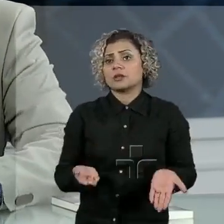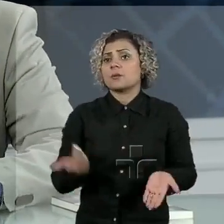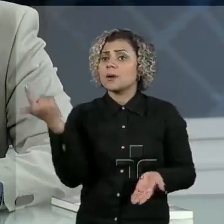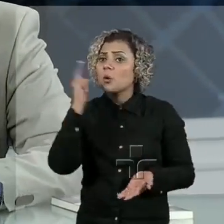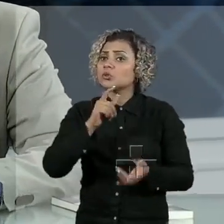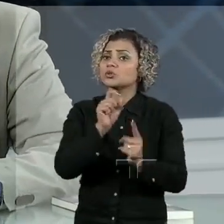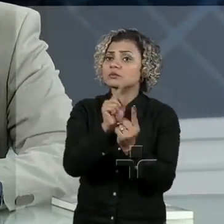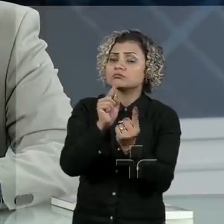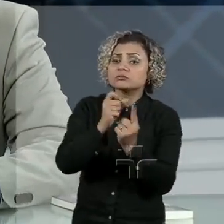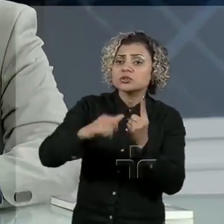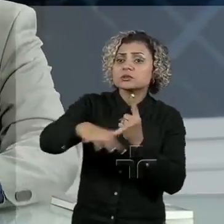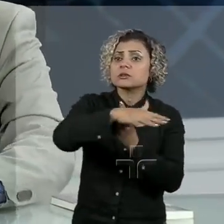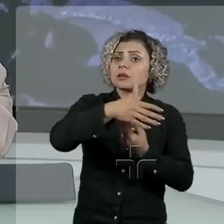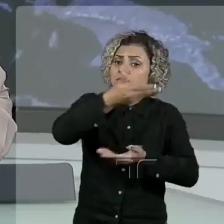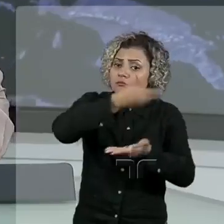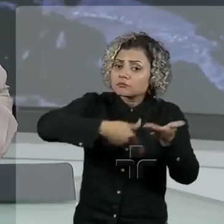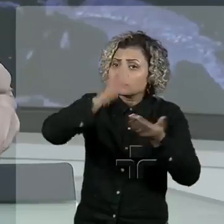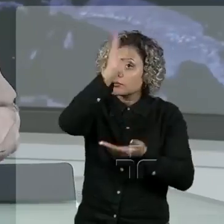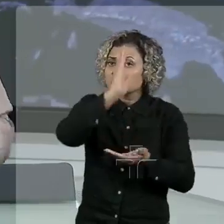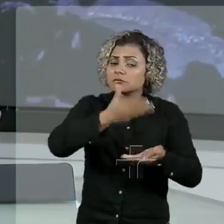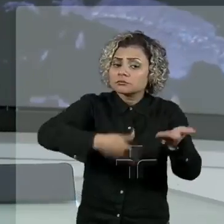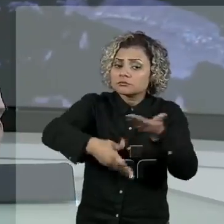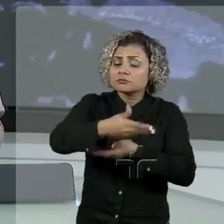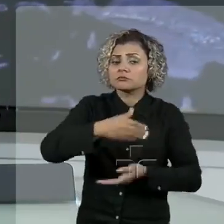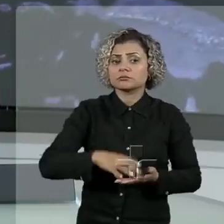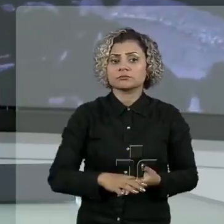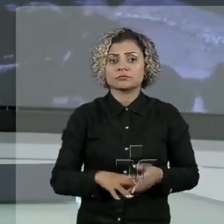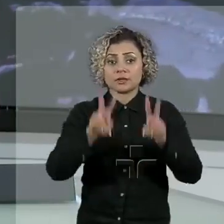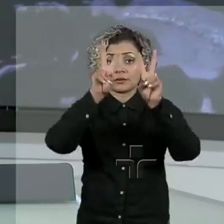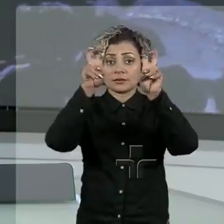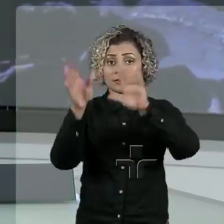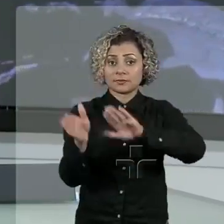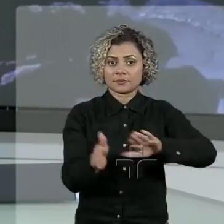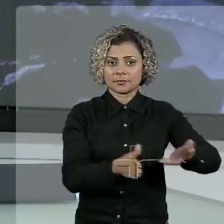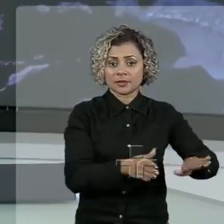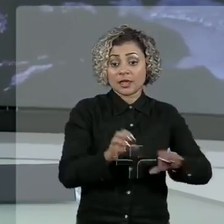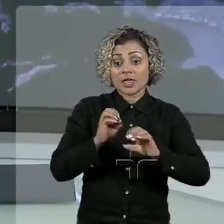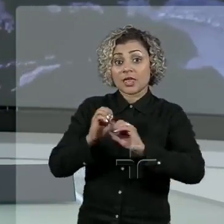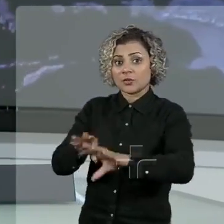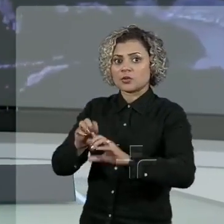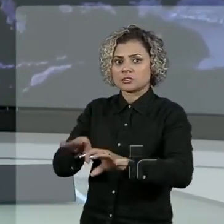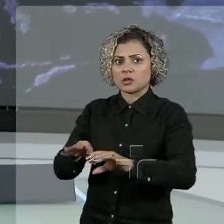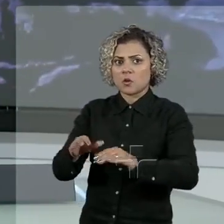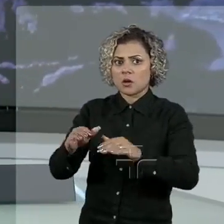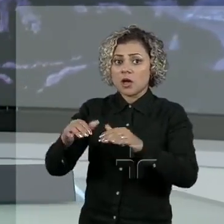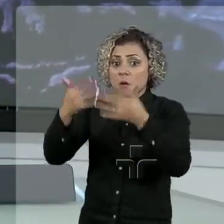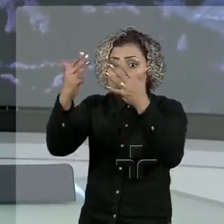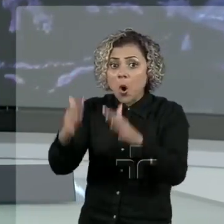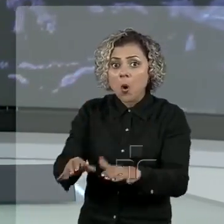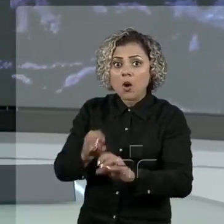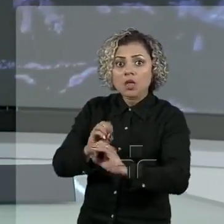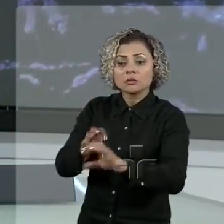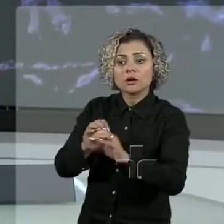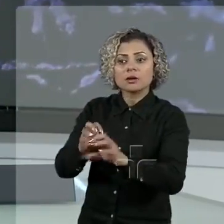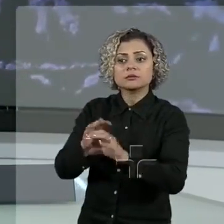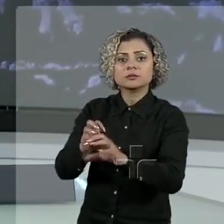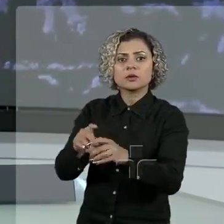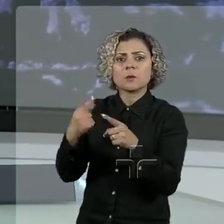demandas da sociedade brasileira. Outro assunto importante é a educação. E a crise na educação pode